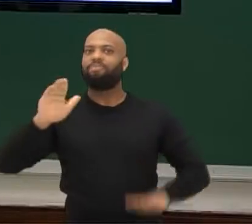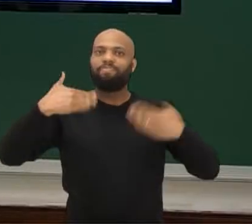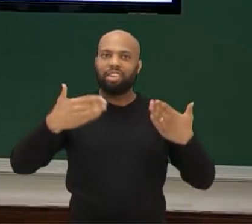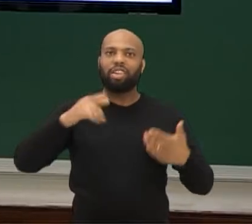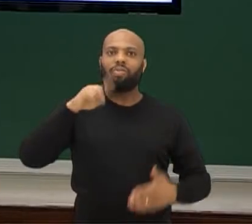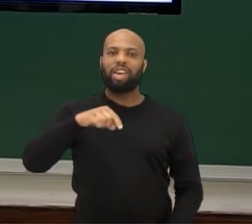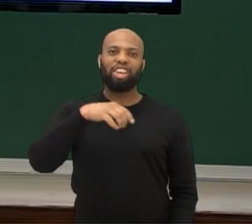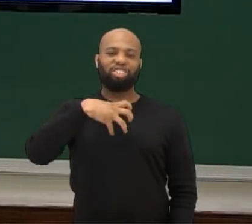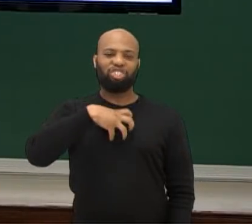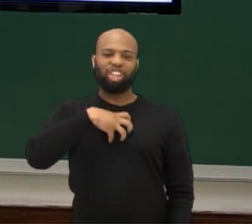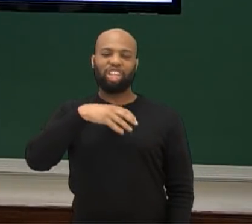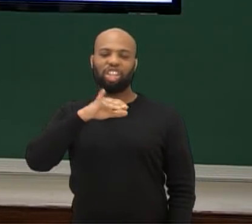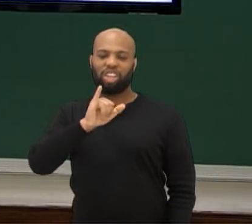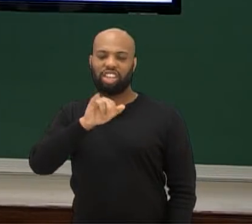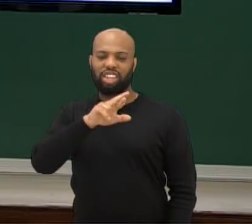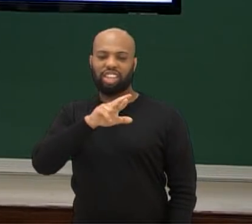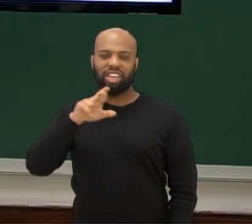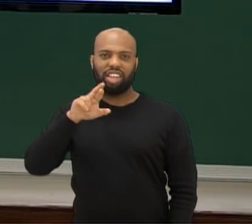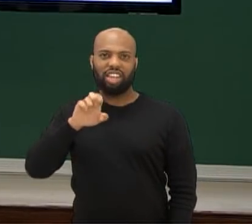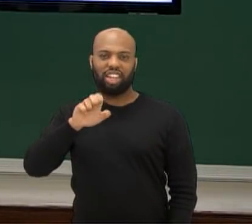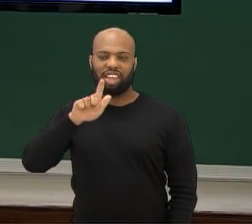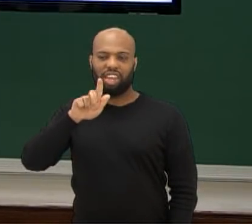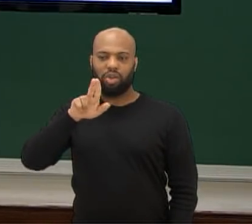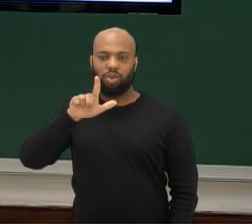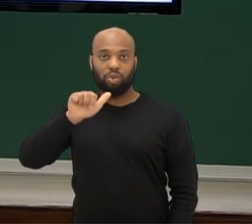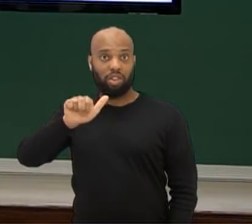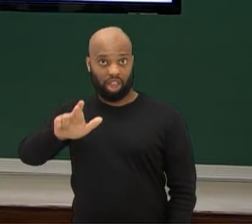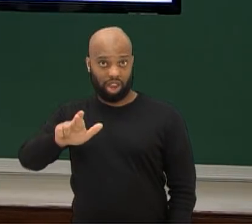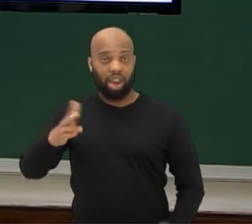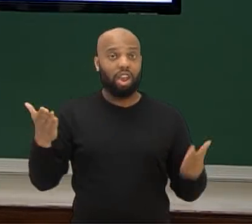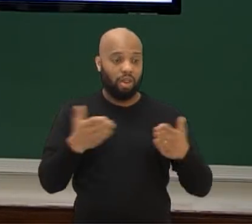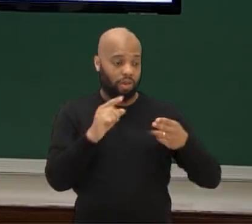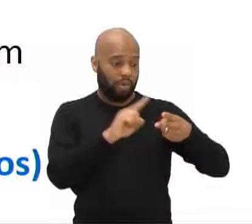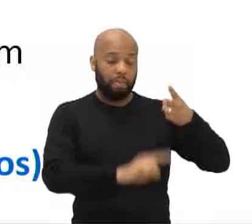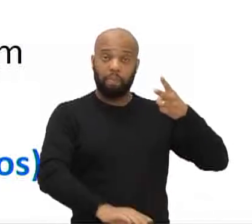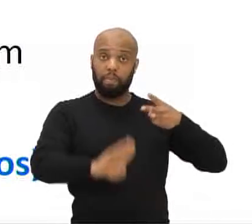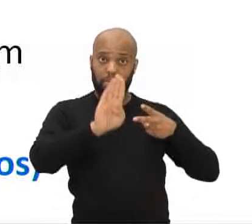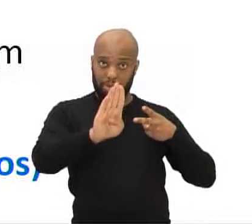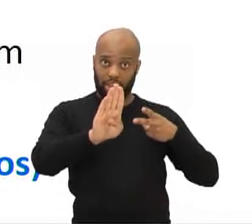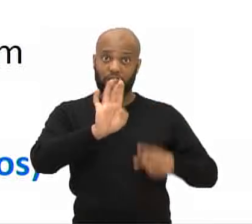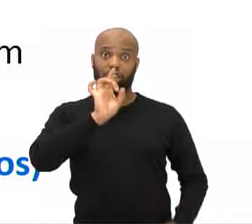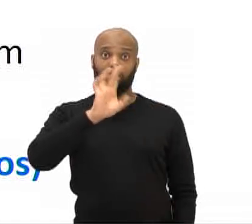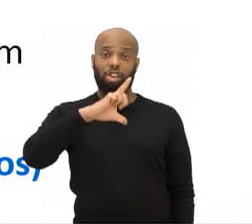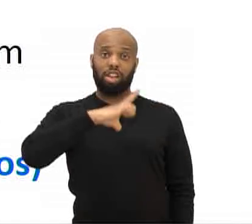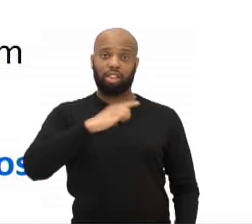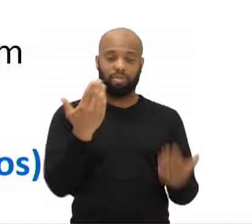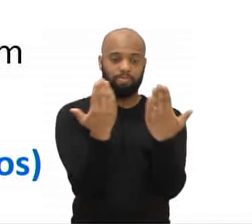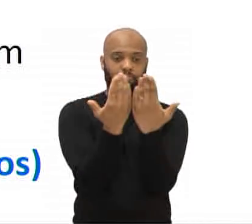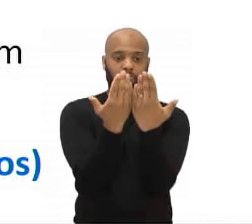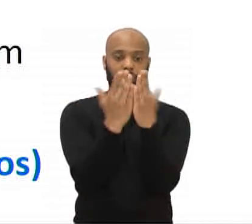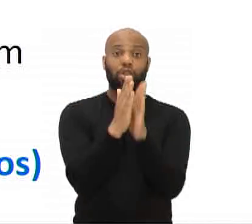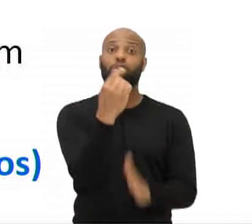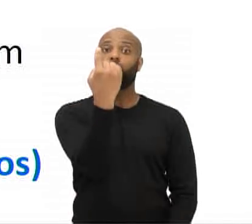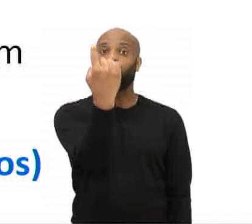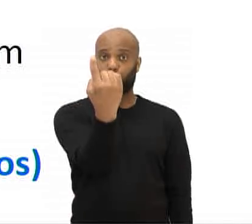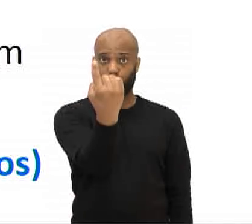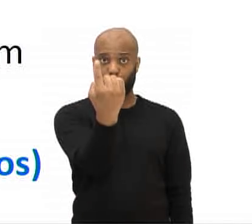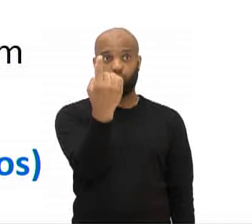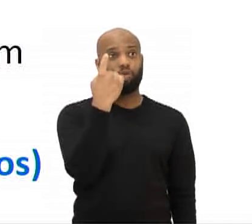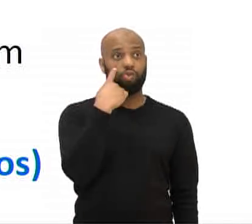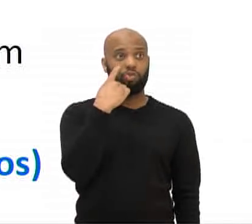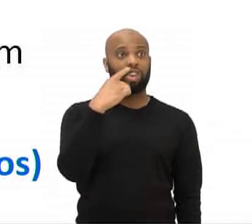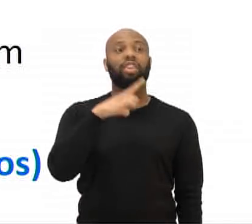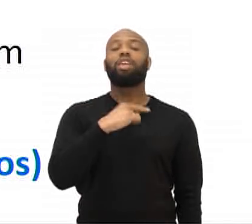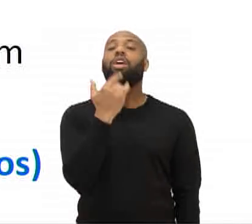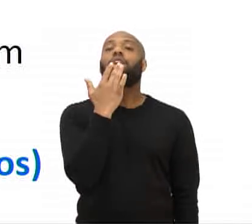ela é irregular. Na letra B, possuem apenas um eixo de simetria. Veja que está